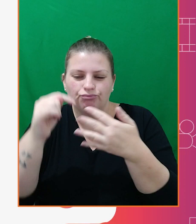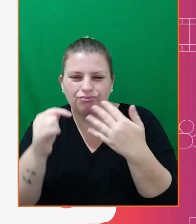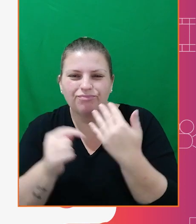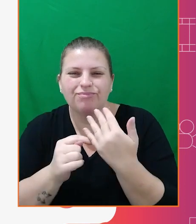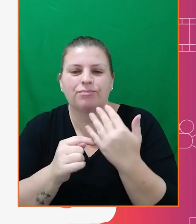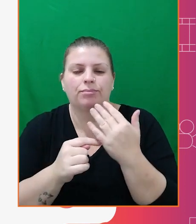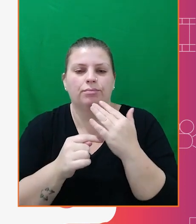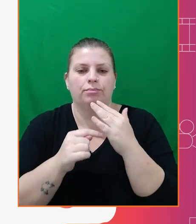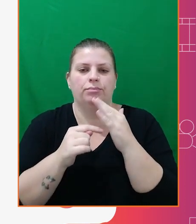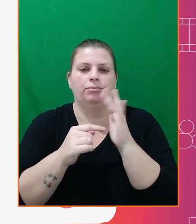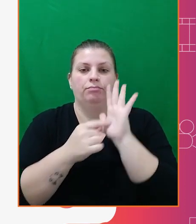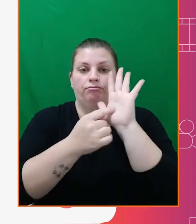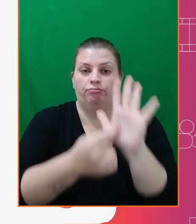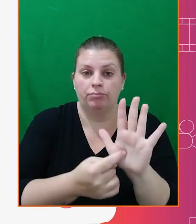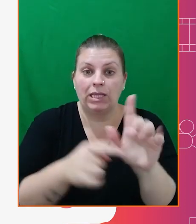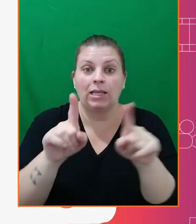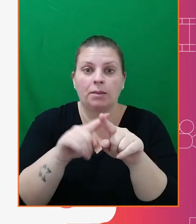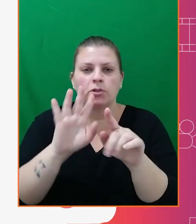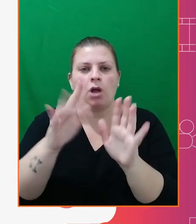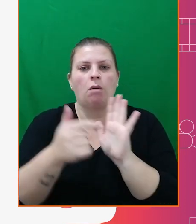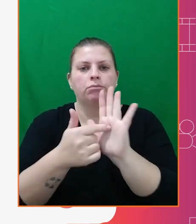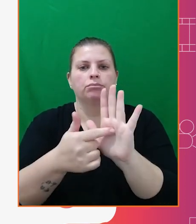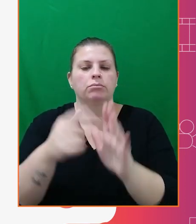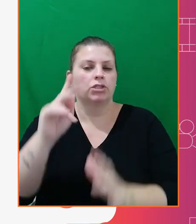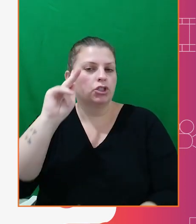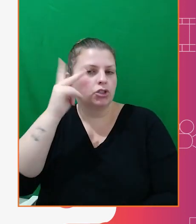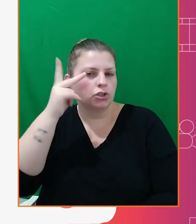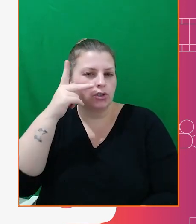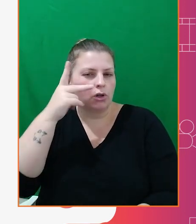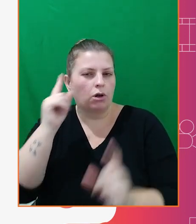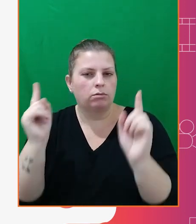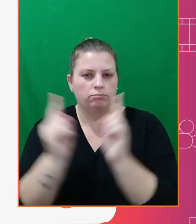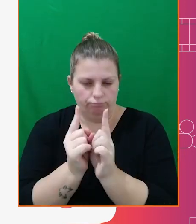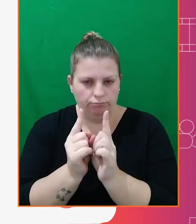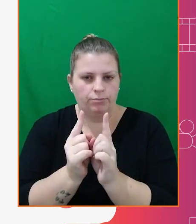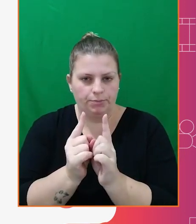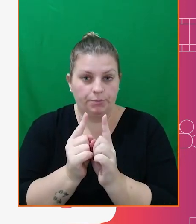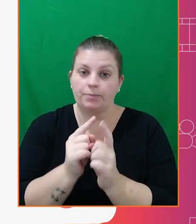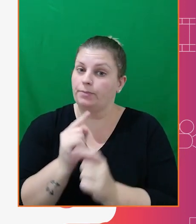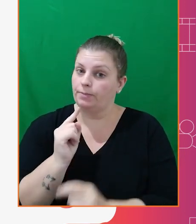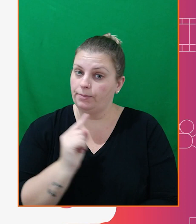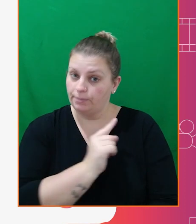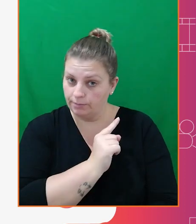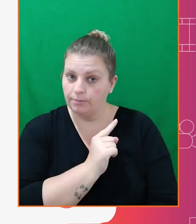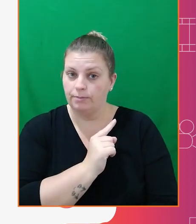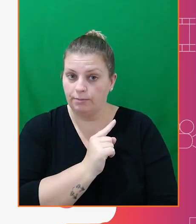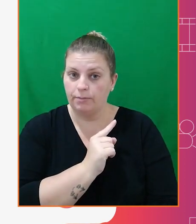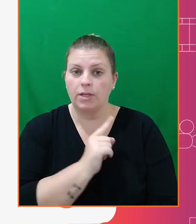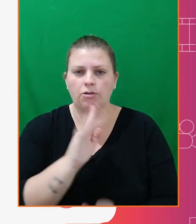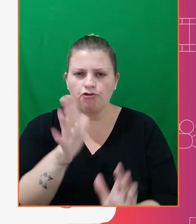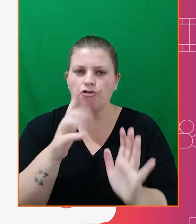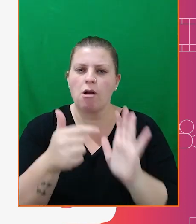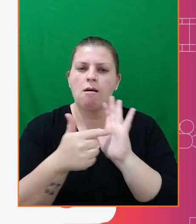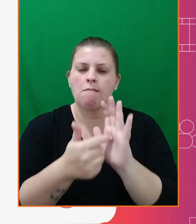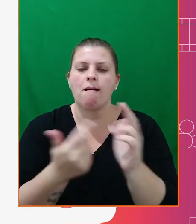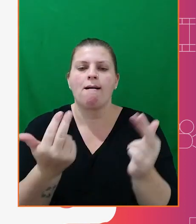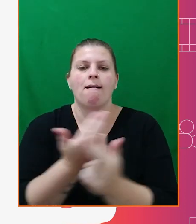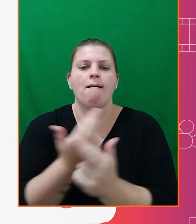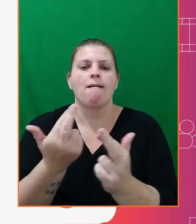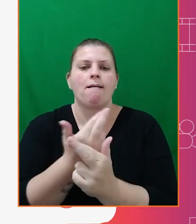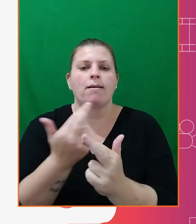da história. Nesse storyboard, o início mostra bastante a relação entre as irmãs ainda